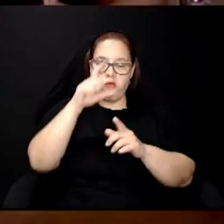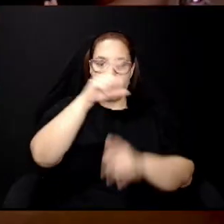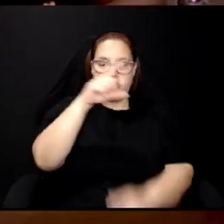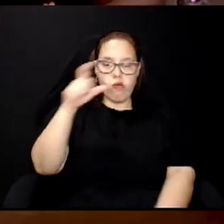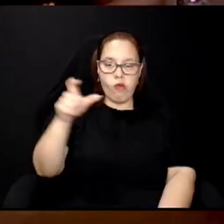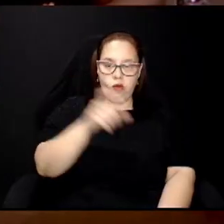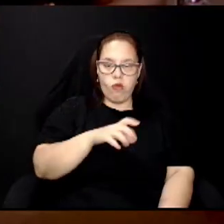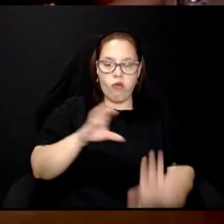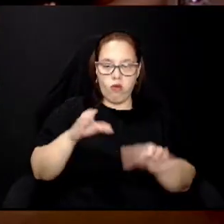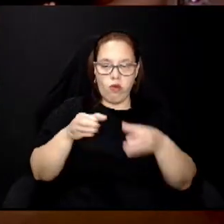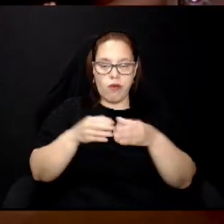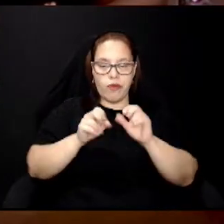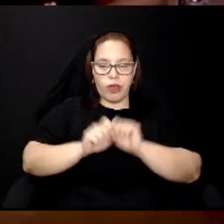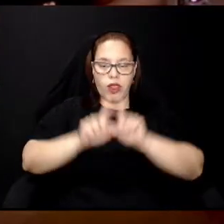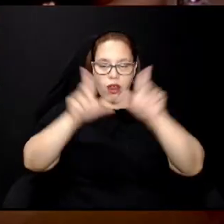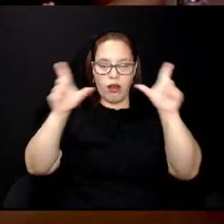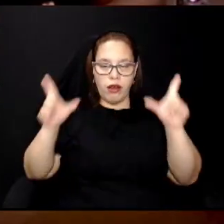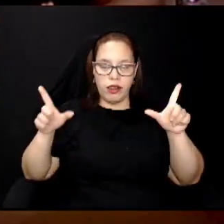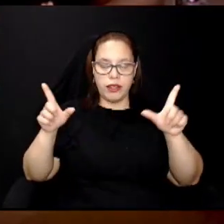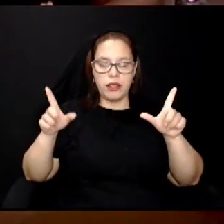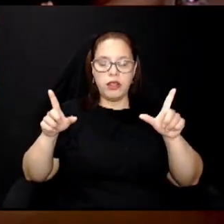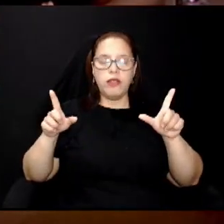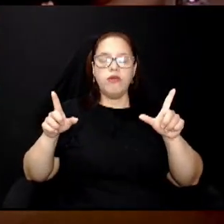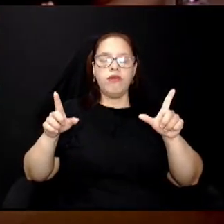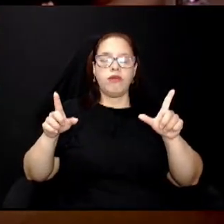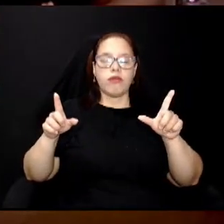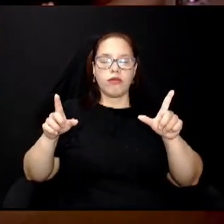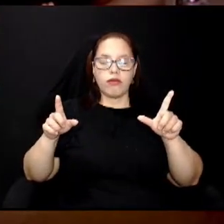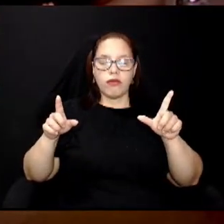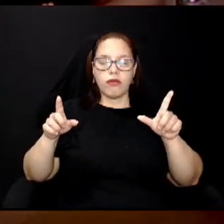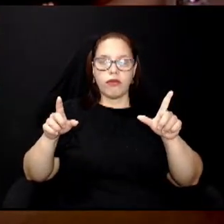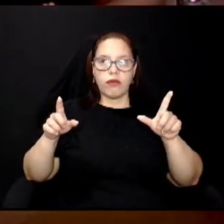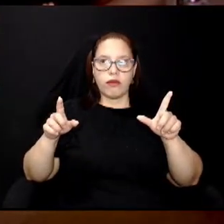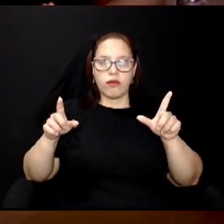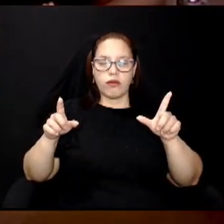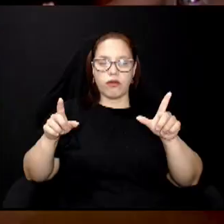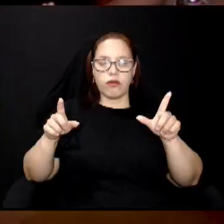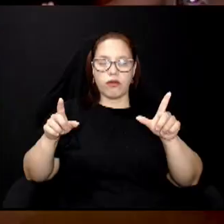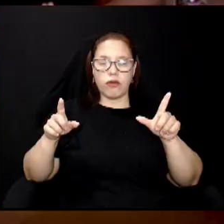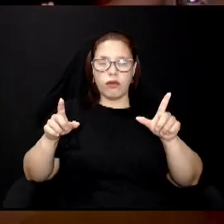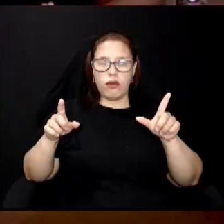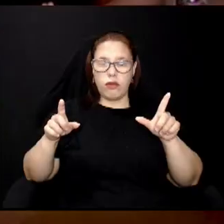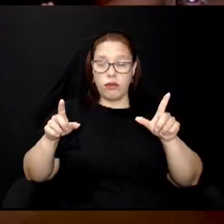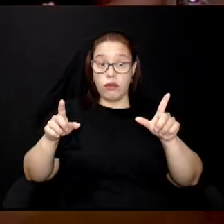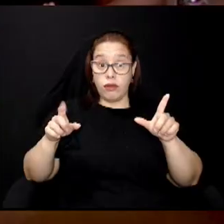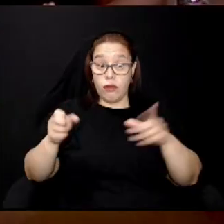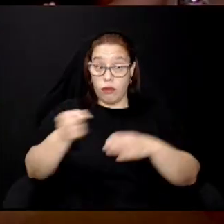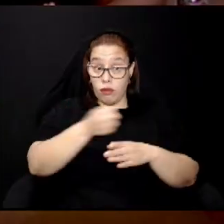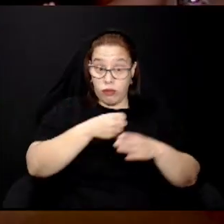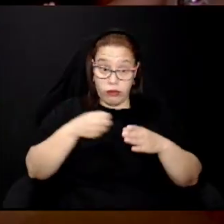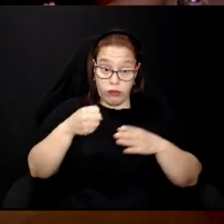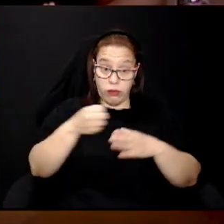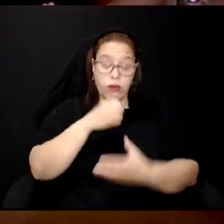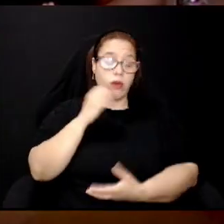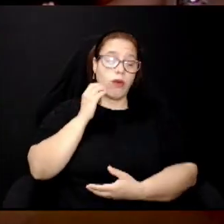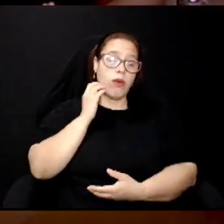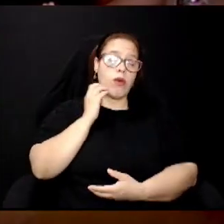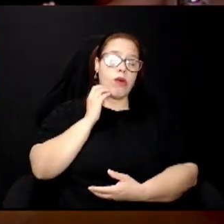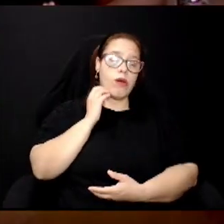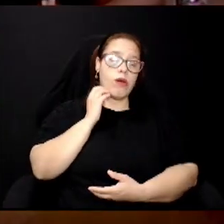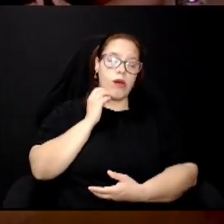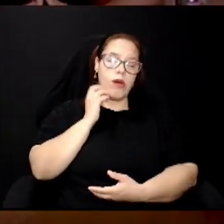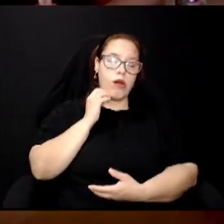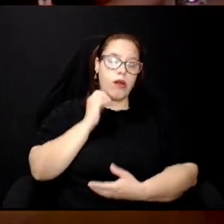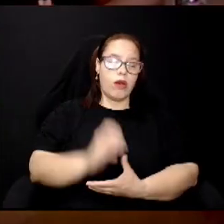de destaque no que a gente fala, principalmente de oferta turística e gastronômica, né, porque está